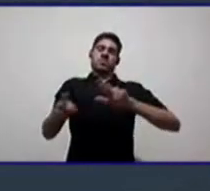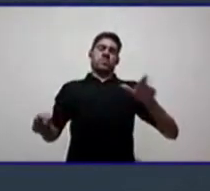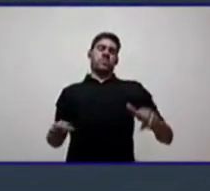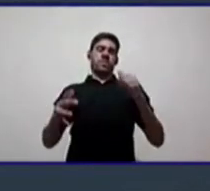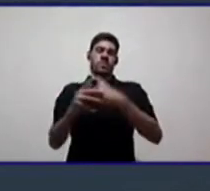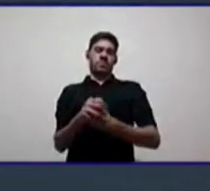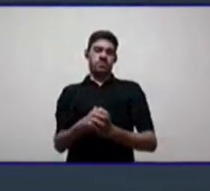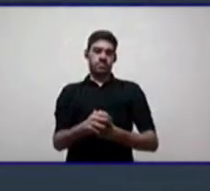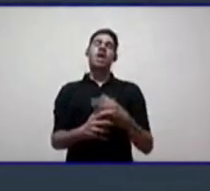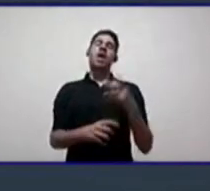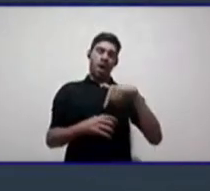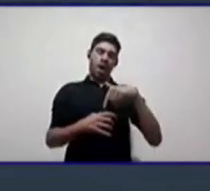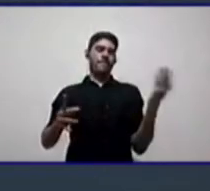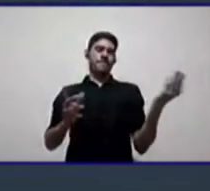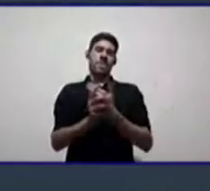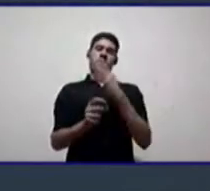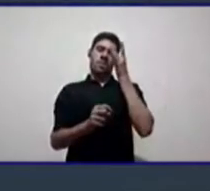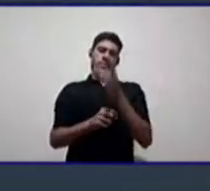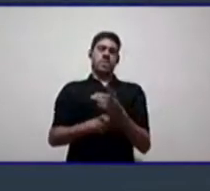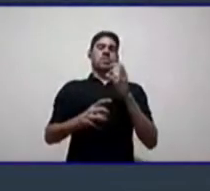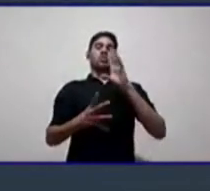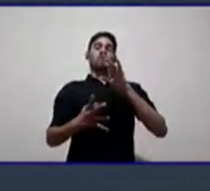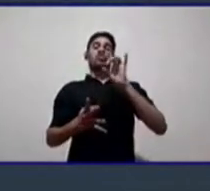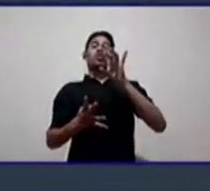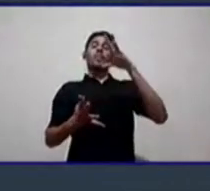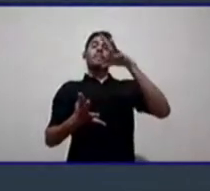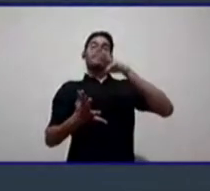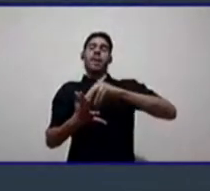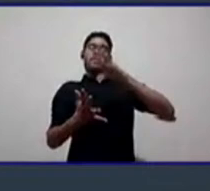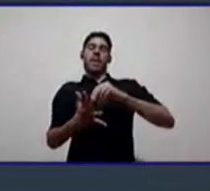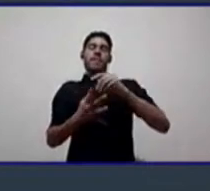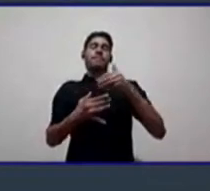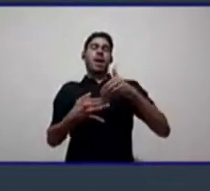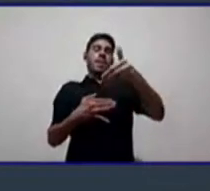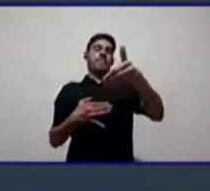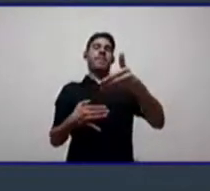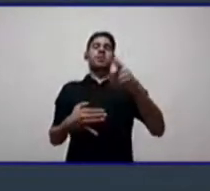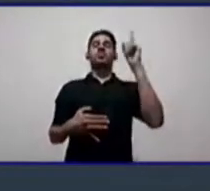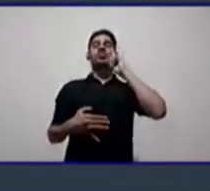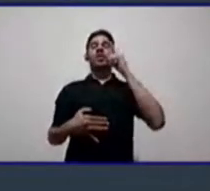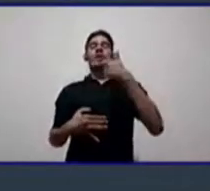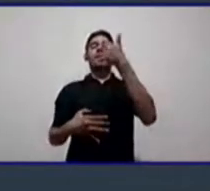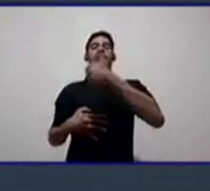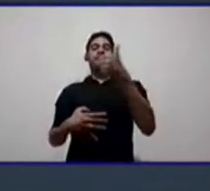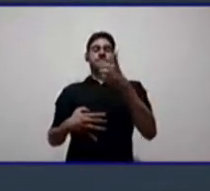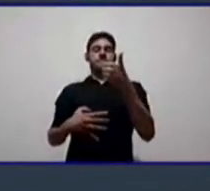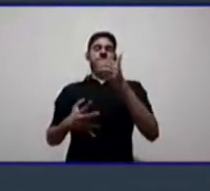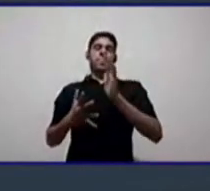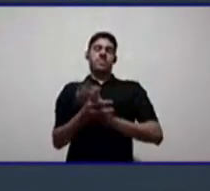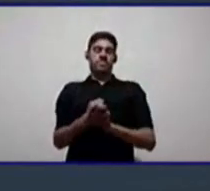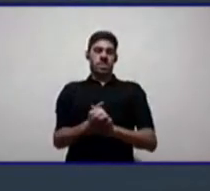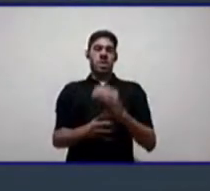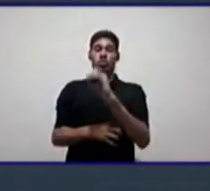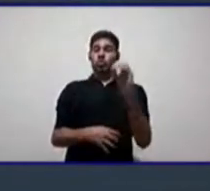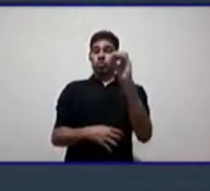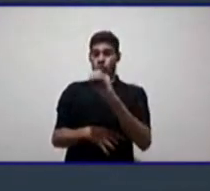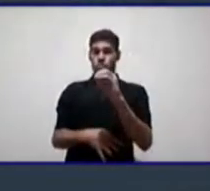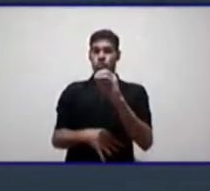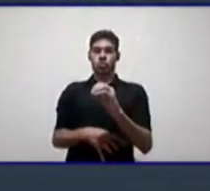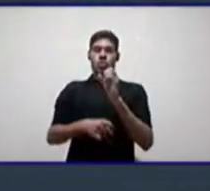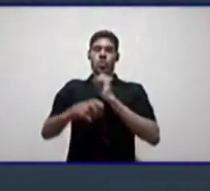autos físicos, e somente foram digitalizados a partir do dia 1º de outubro do